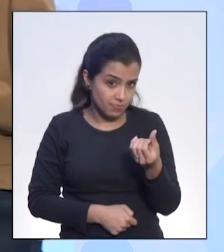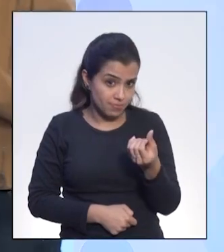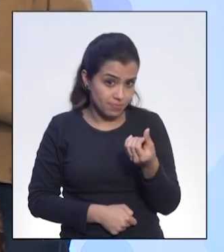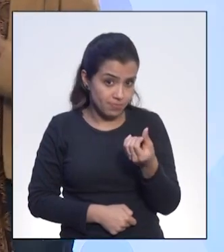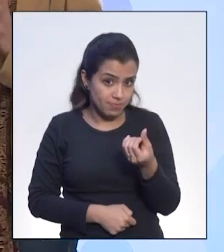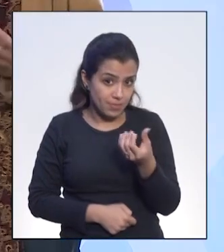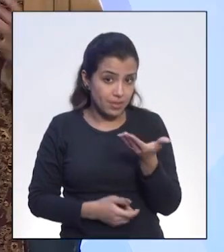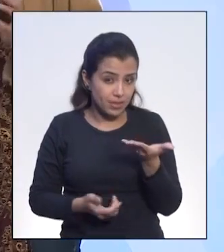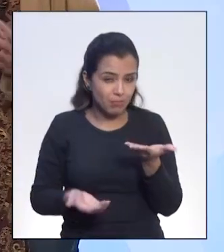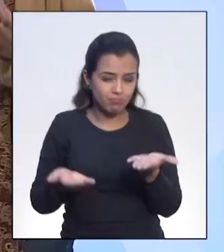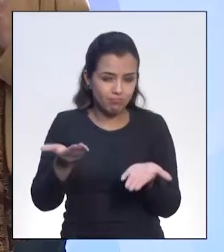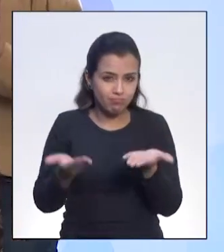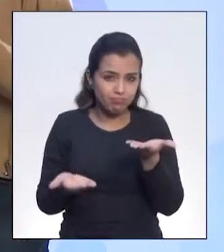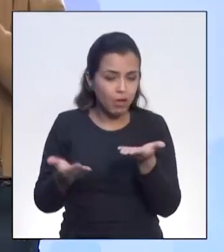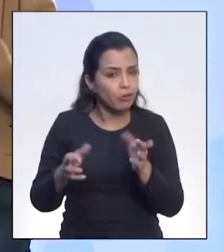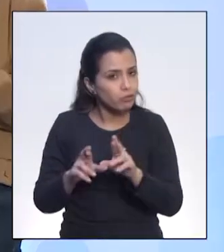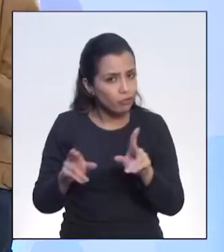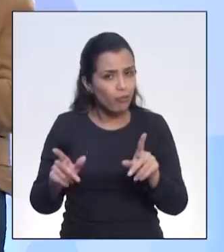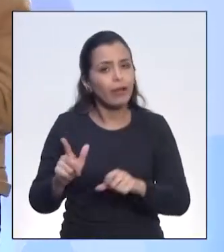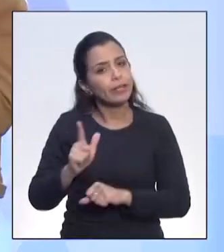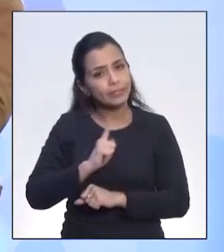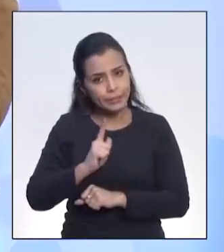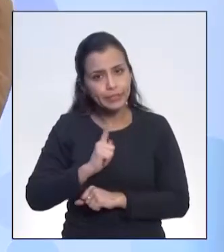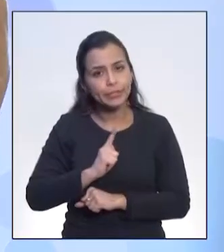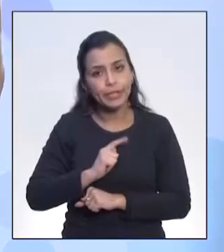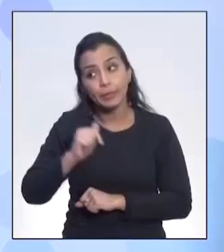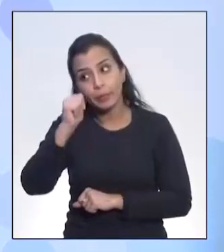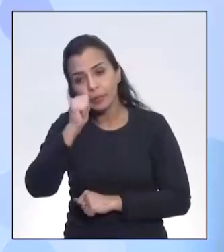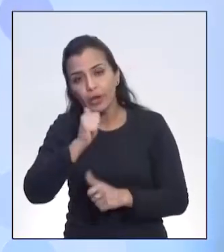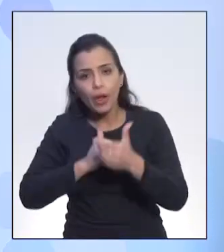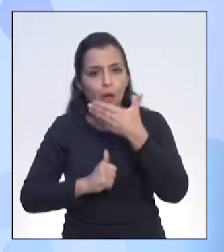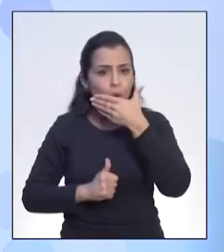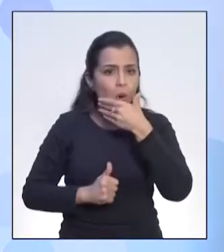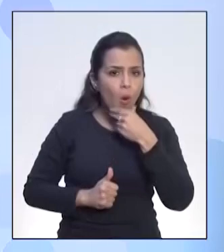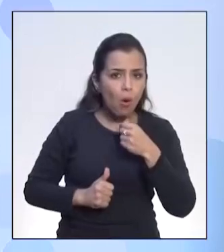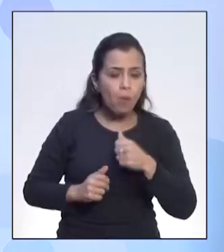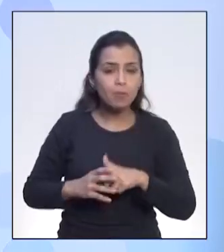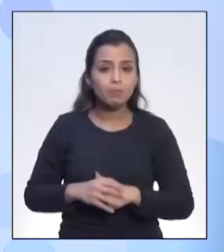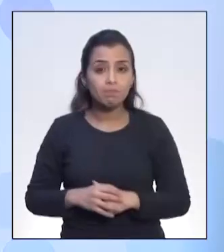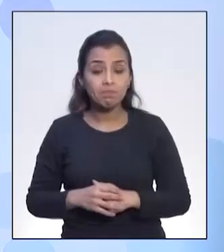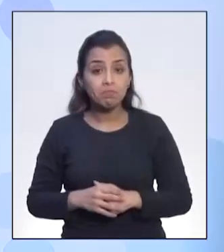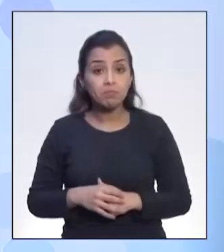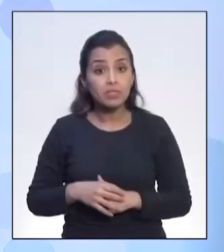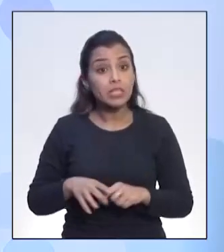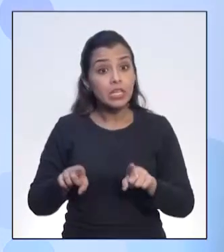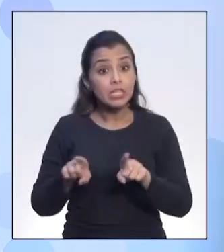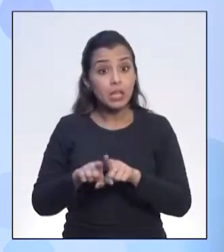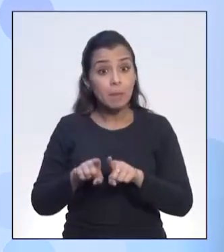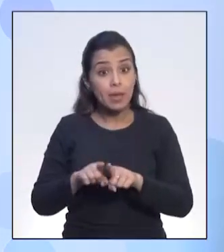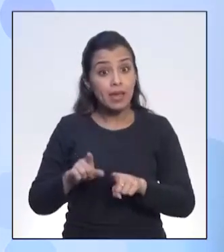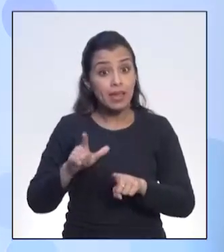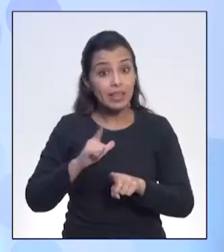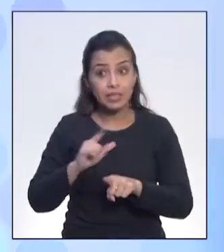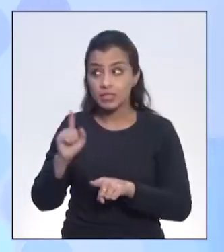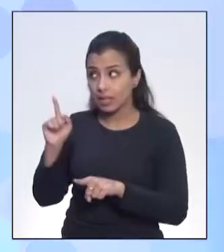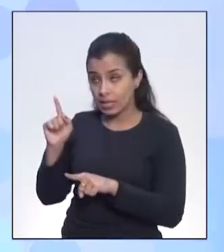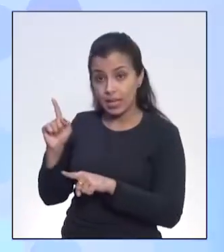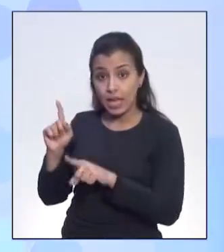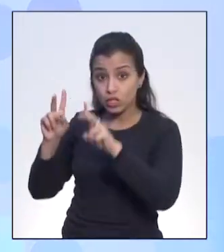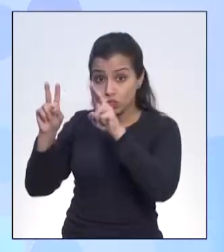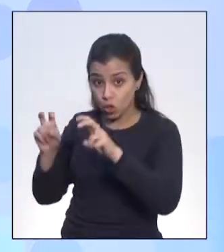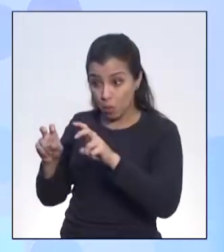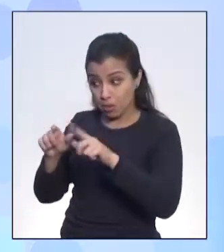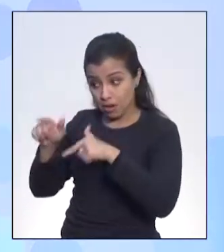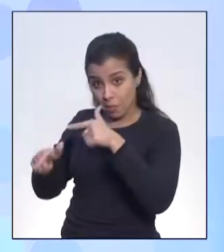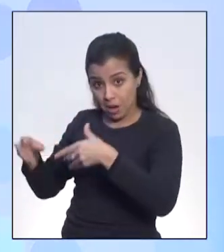2.306. Essa é mais uma diferença entre homens e mulheres. E aqui nós temos a questão... Aqui foi o trabalho doméstico, né, o